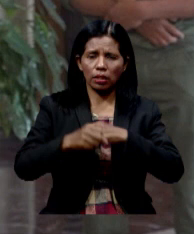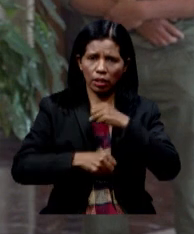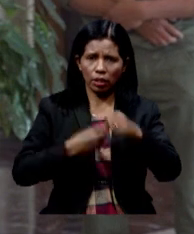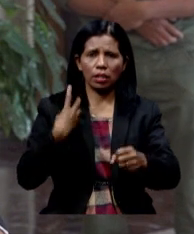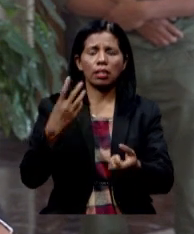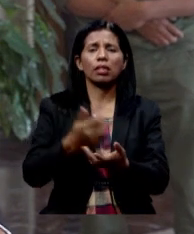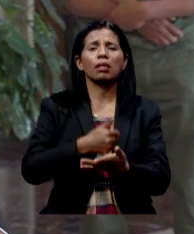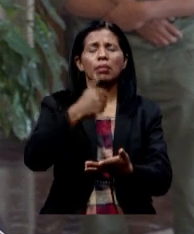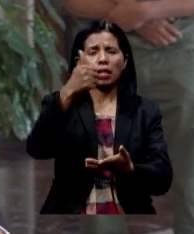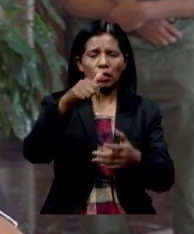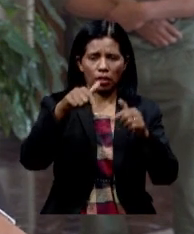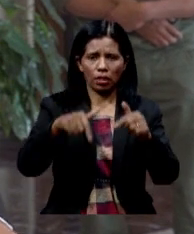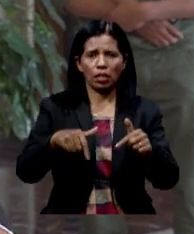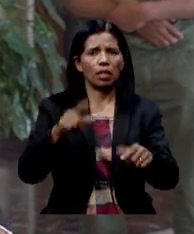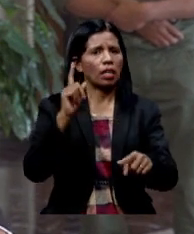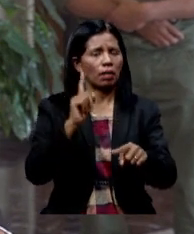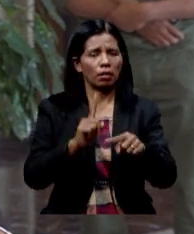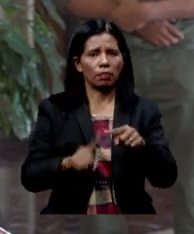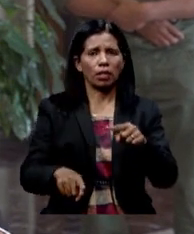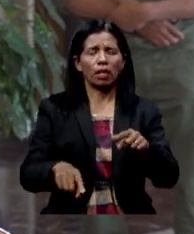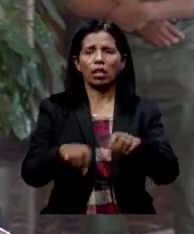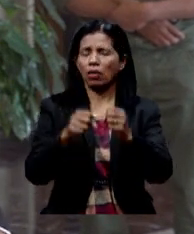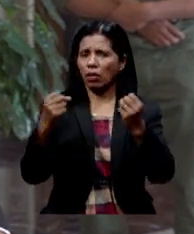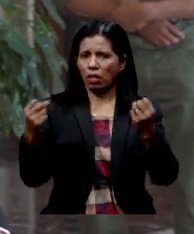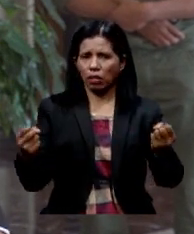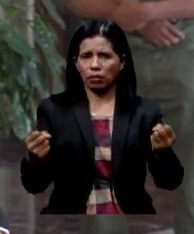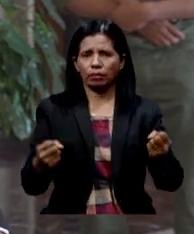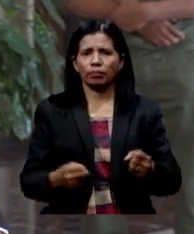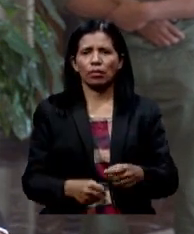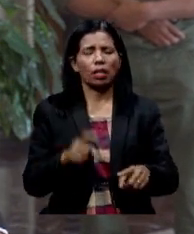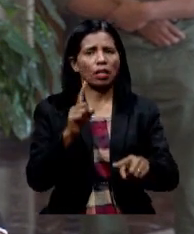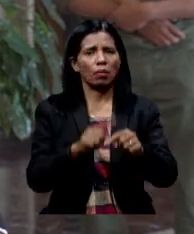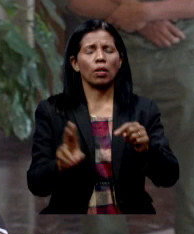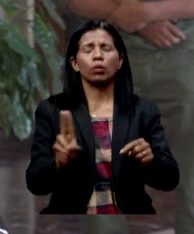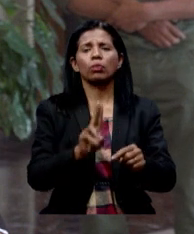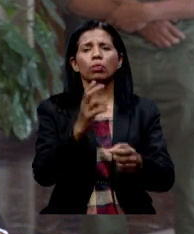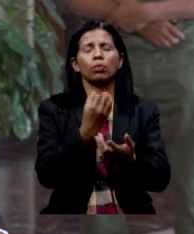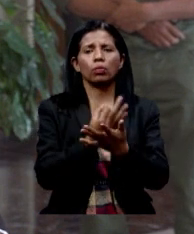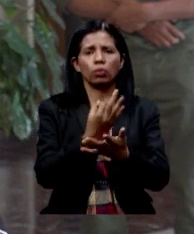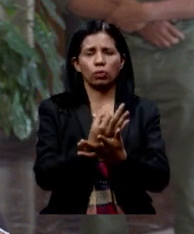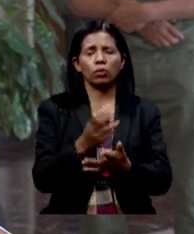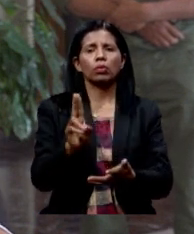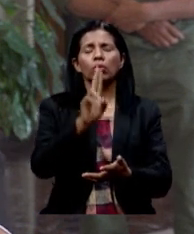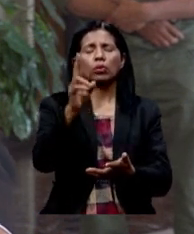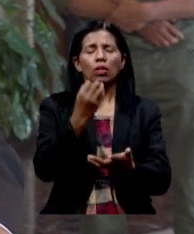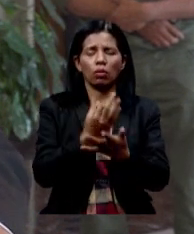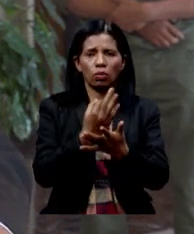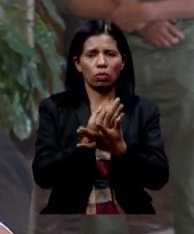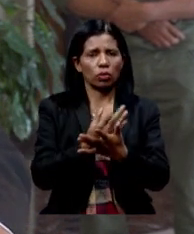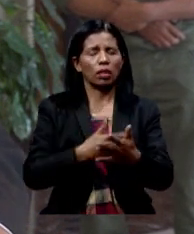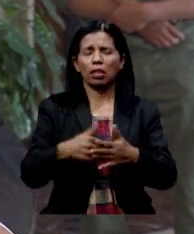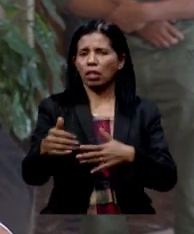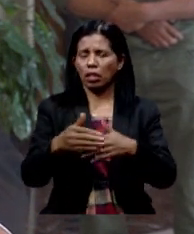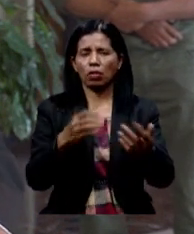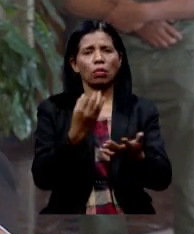não pode ir a nem. Nem de onde a bela estraga, a bela usa arbiro. Receitas e a